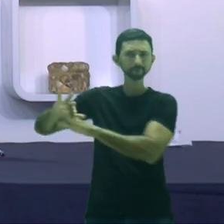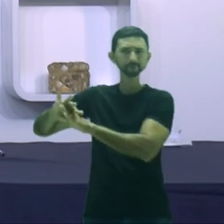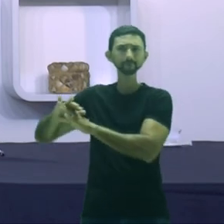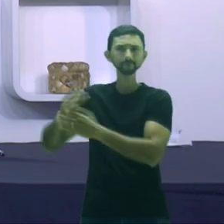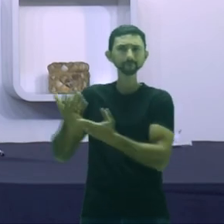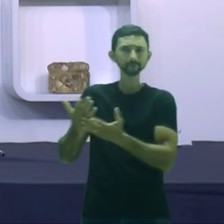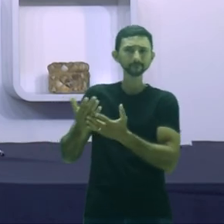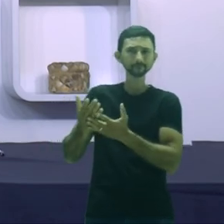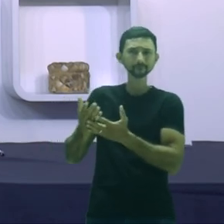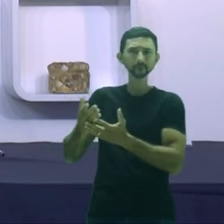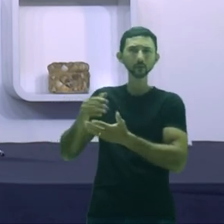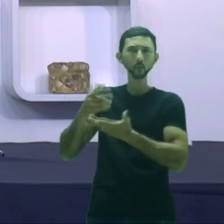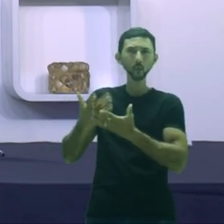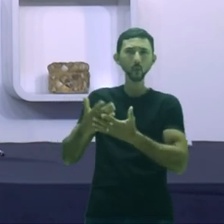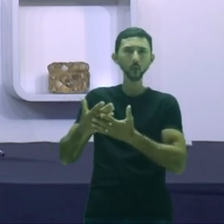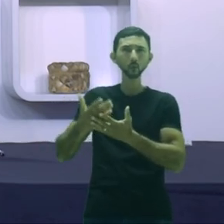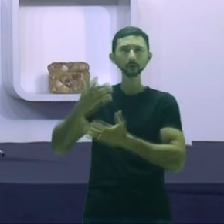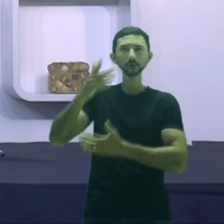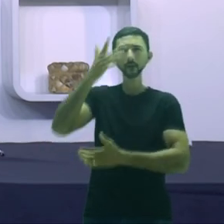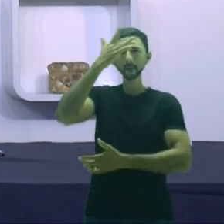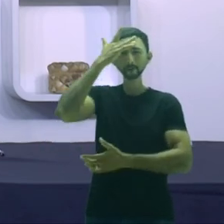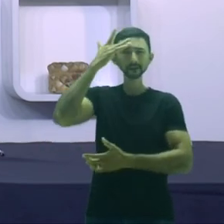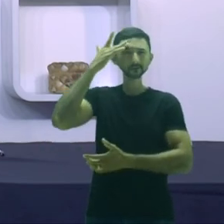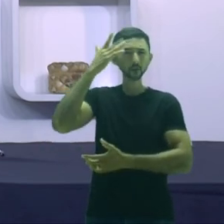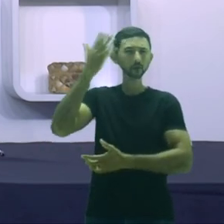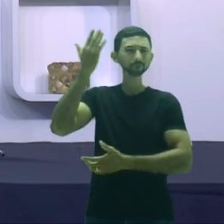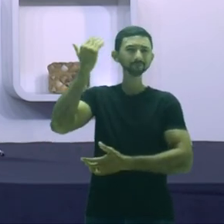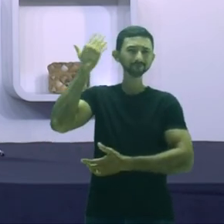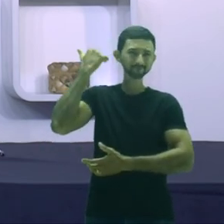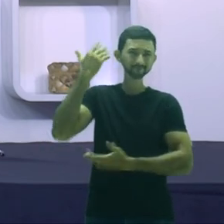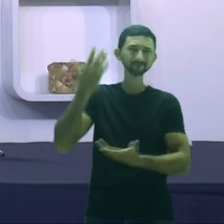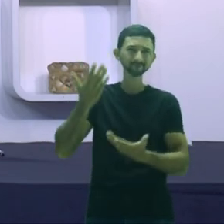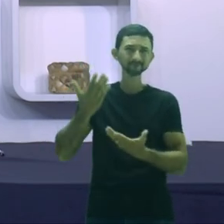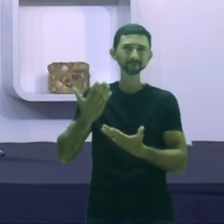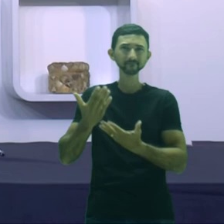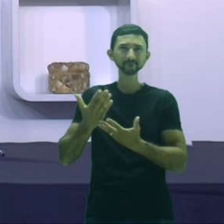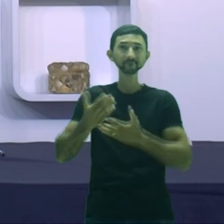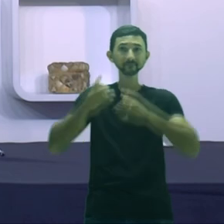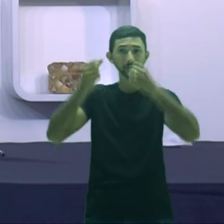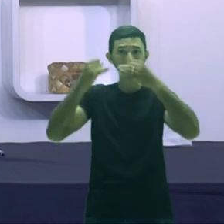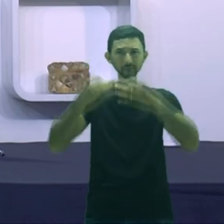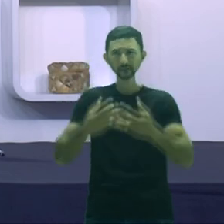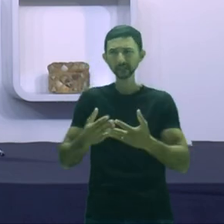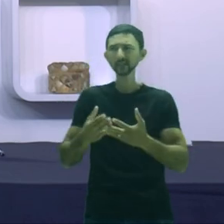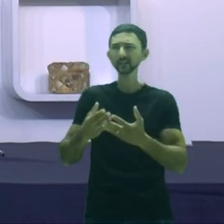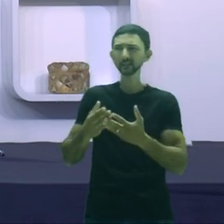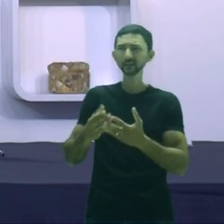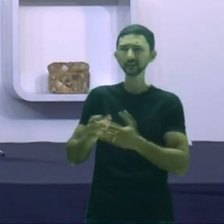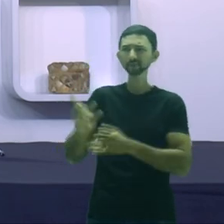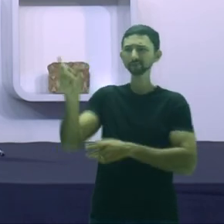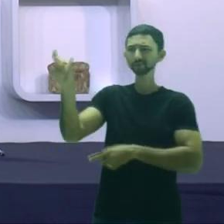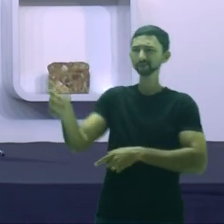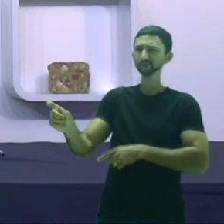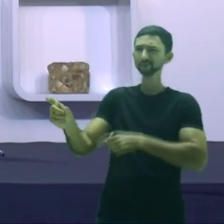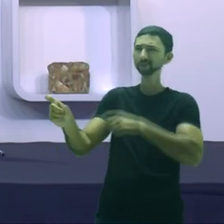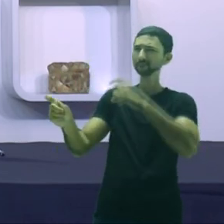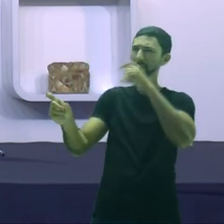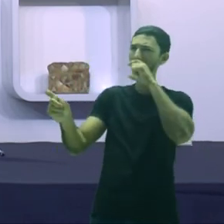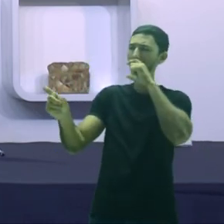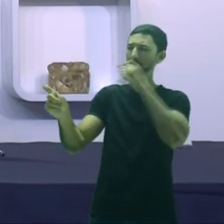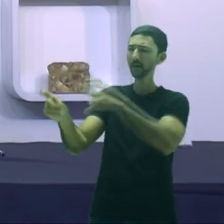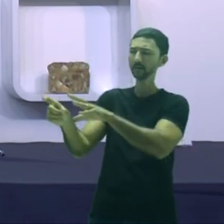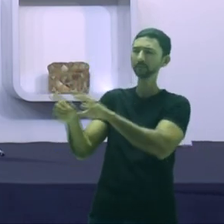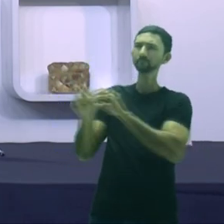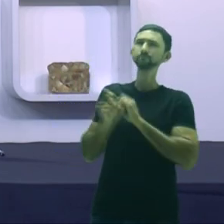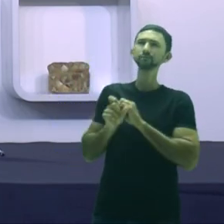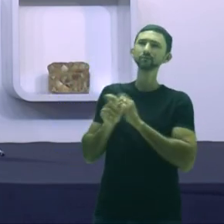paradigmas aqui que os antigos ainda hoje costumam falar, né? Ah, você tem essa característica porque tá no sangue, né? Tá no